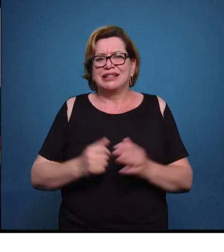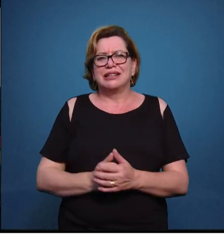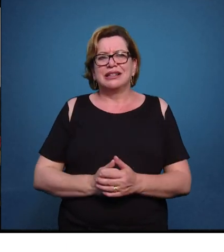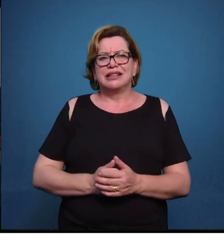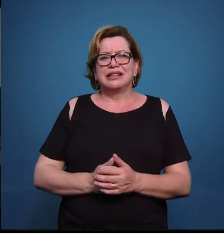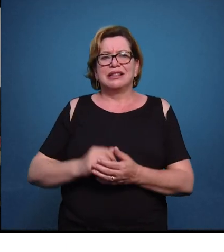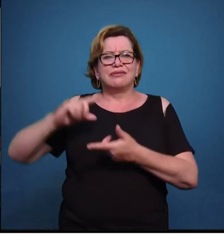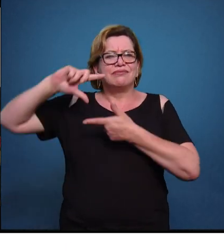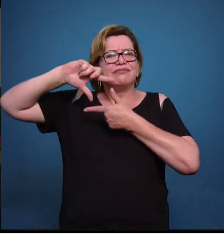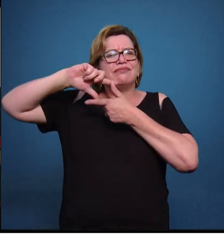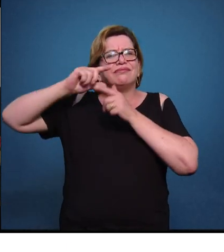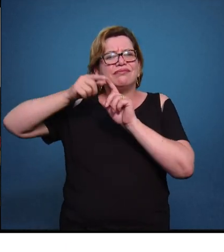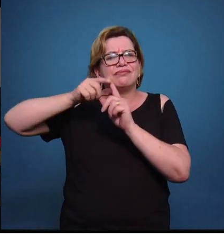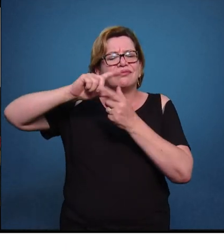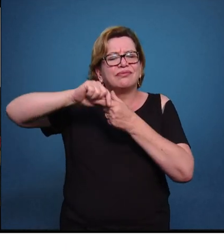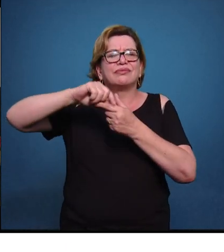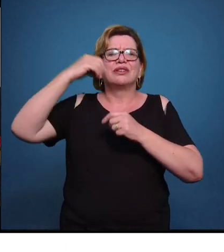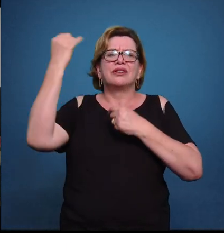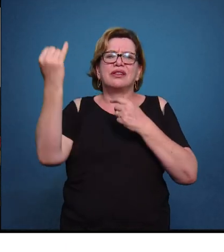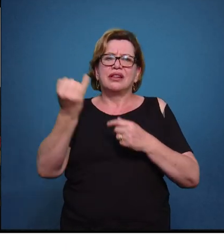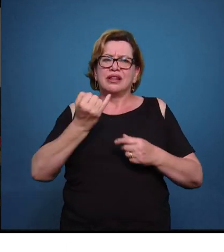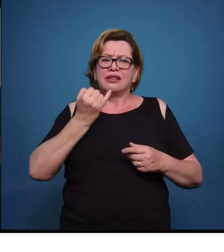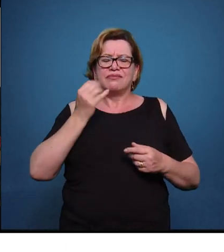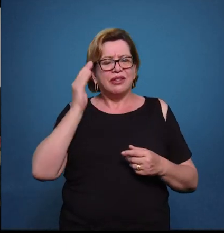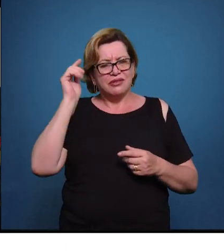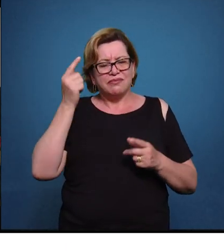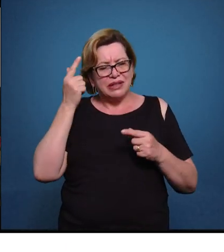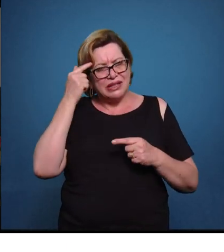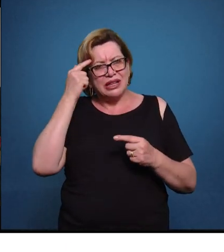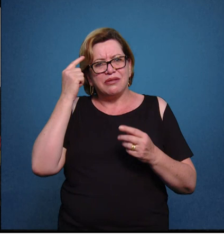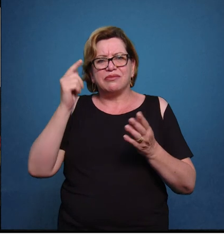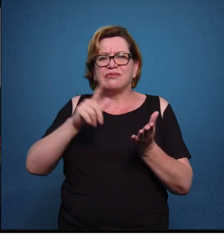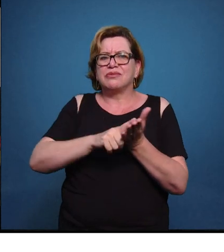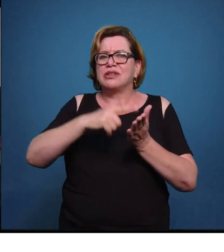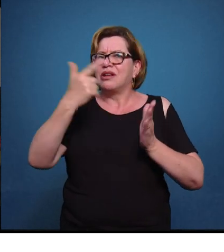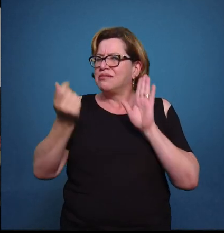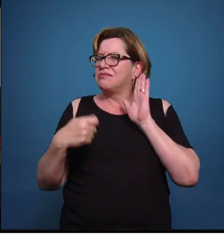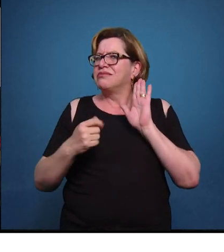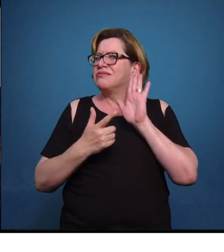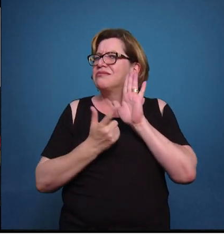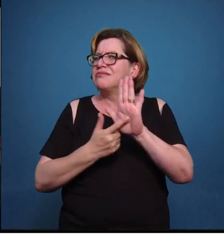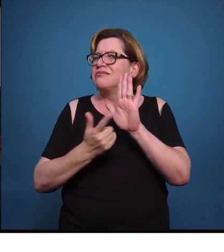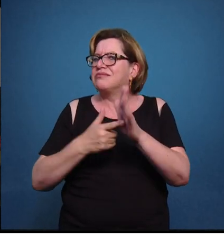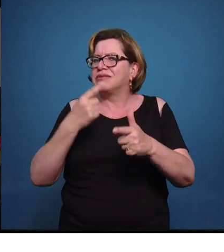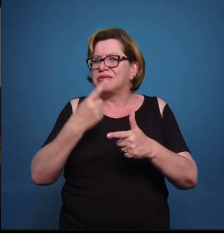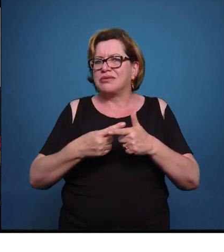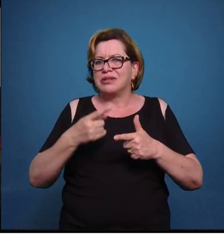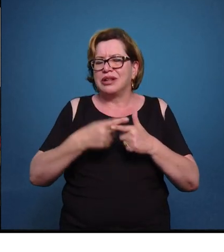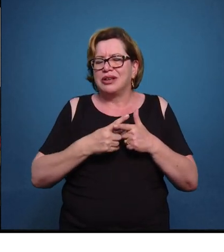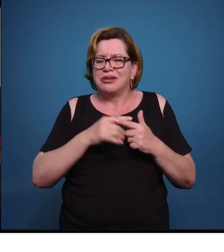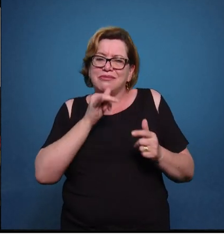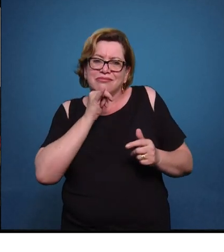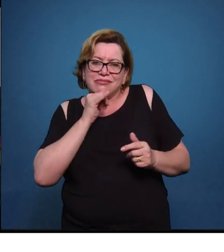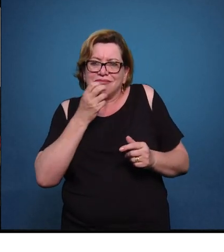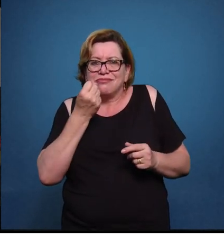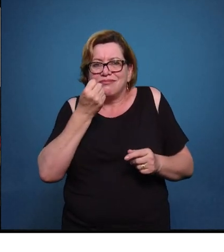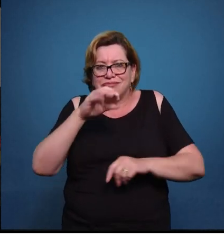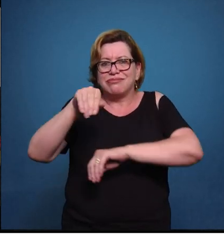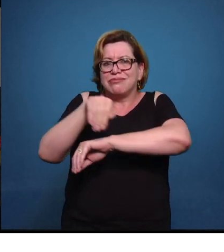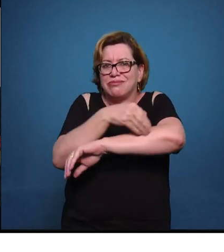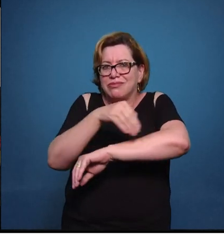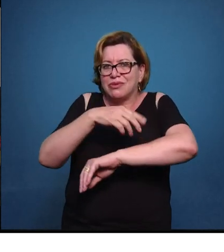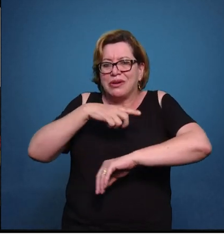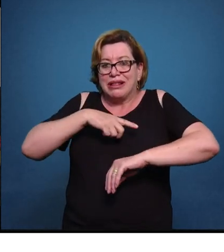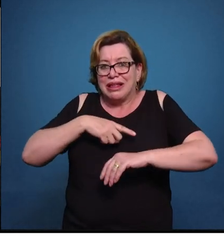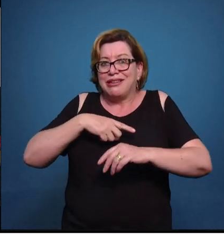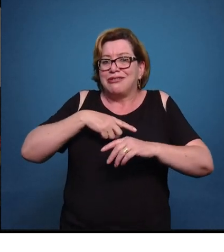Tradicionalmente, a gente entende que a imprensa deve, no máximo, apontar os problemas. Então, se nós temos um buraco lá na rua, e